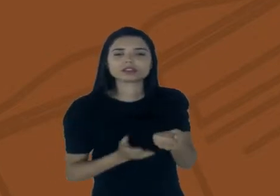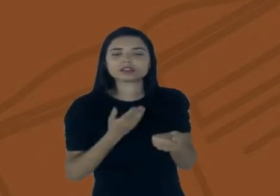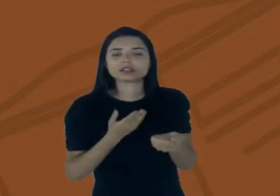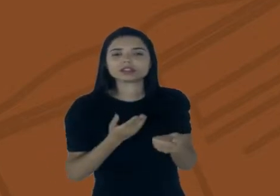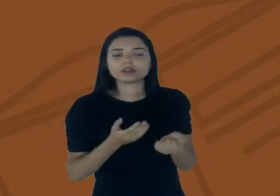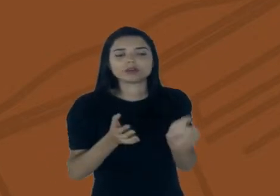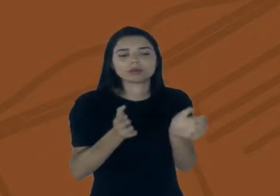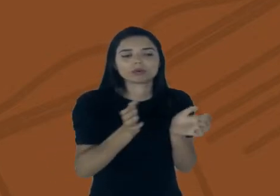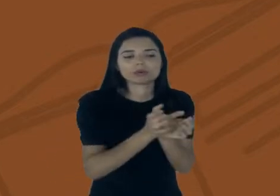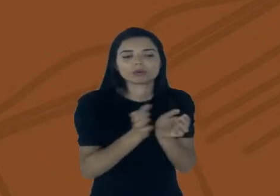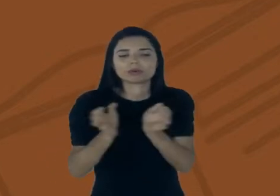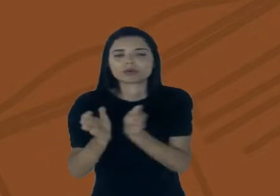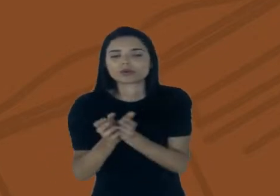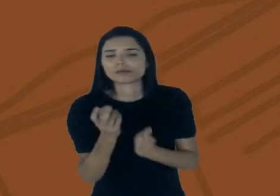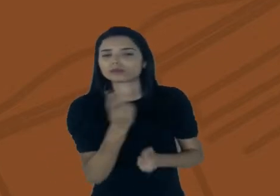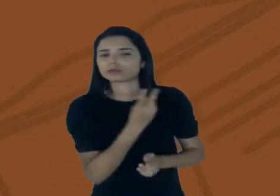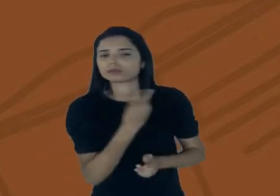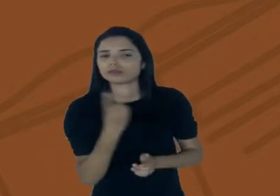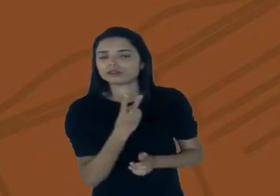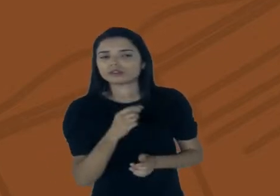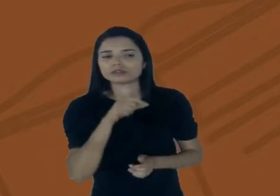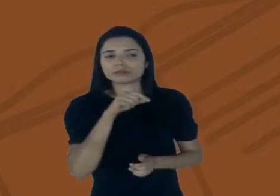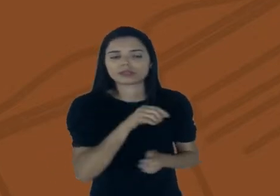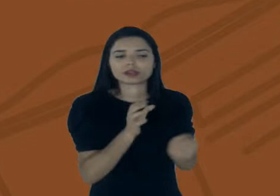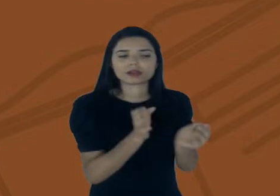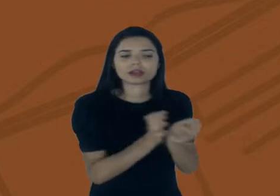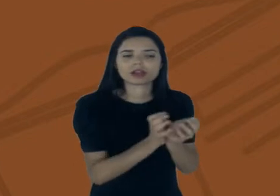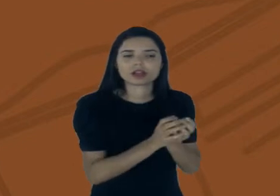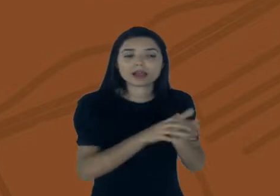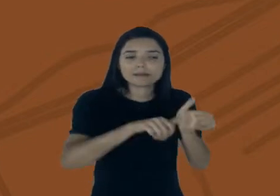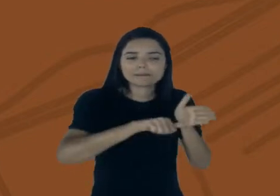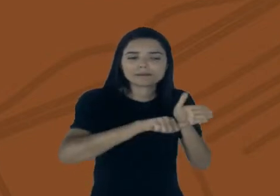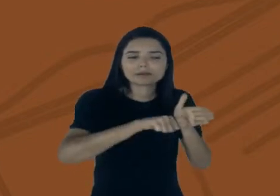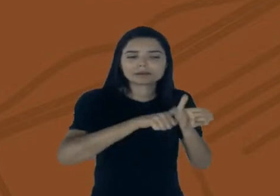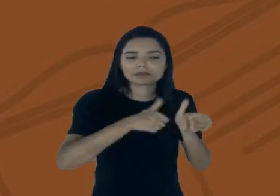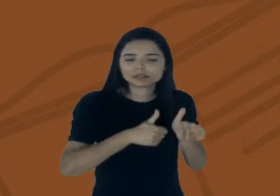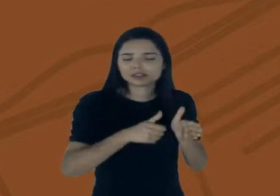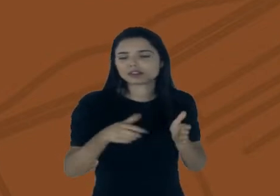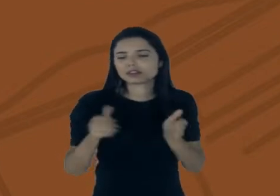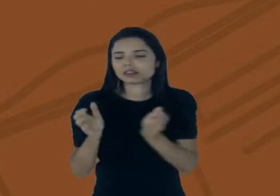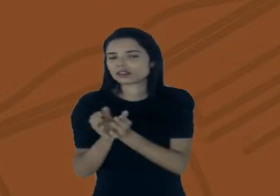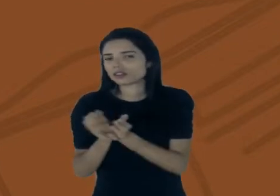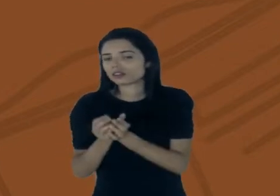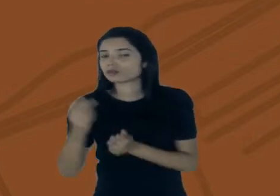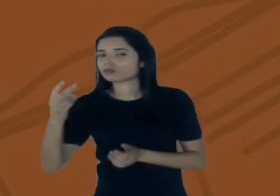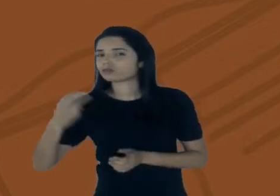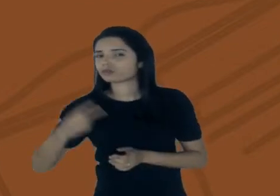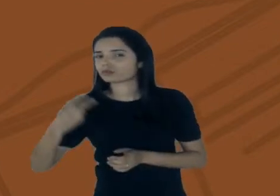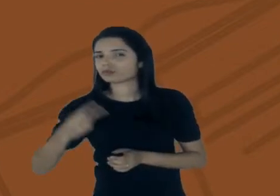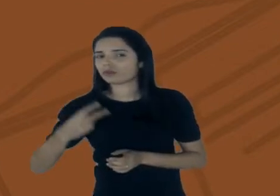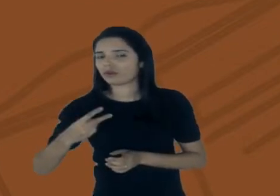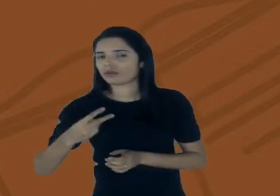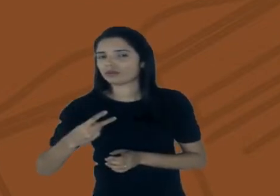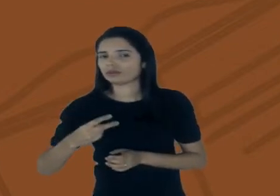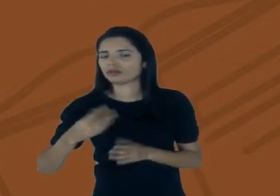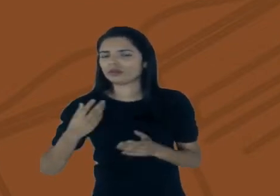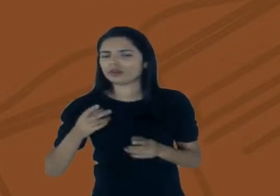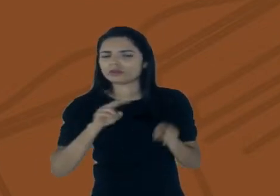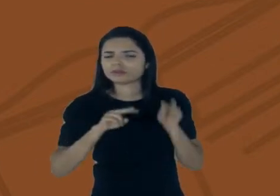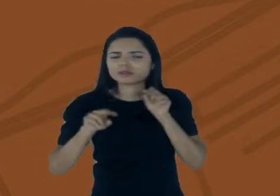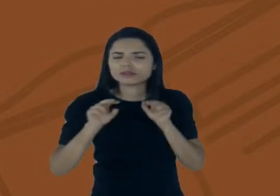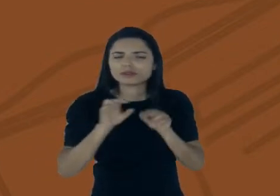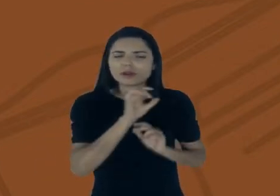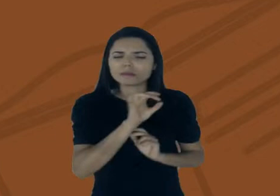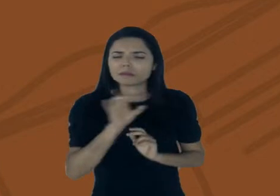grandes grupos, onde a gente vai ter a hipertensão primária e a hipertensão secundária. E aí, com isso, a gente vai observar o que é cada